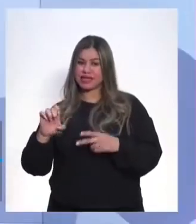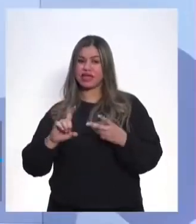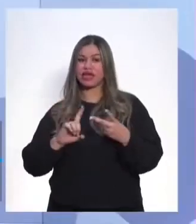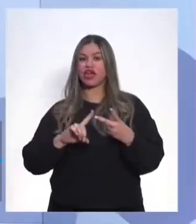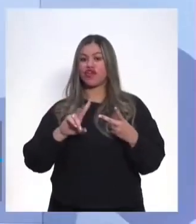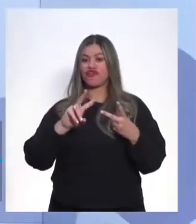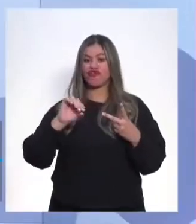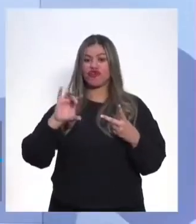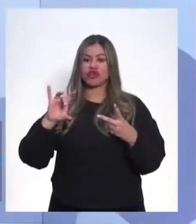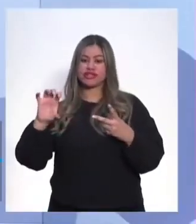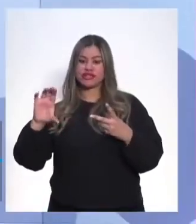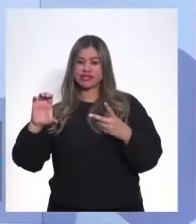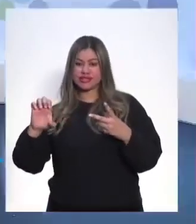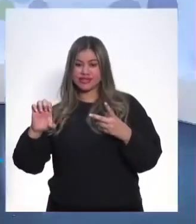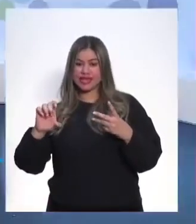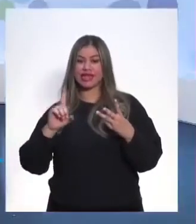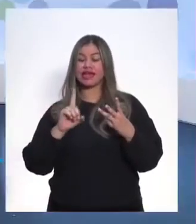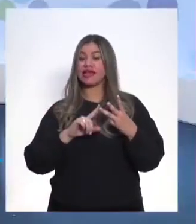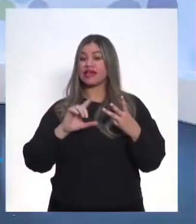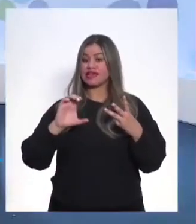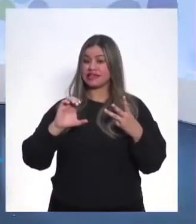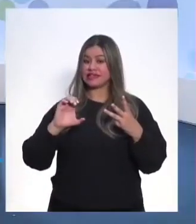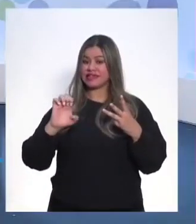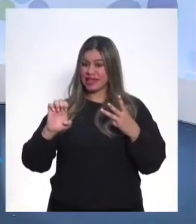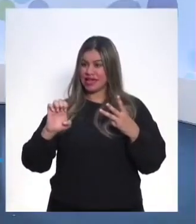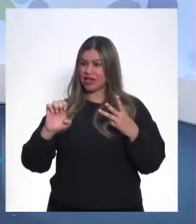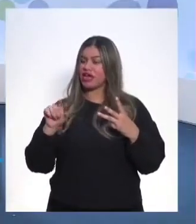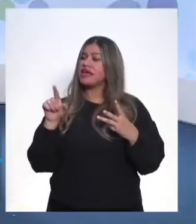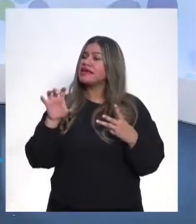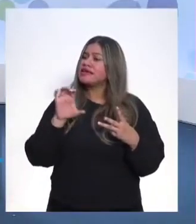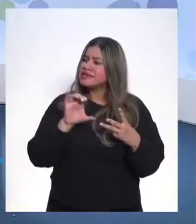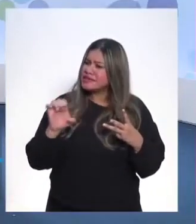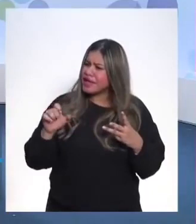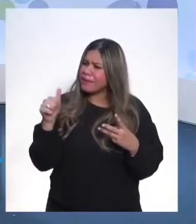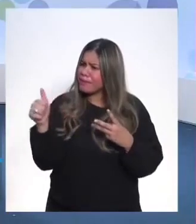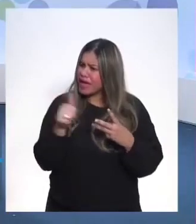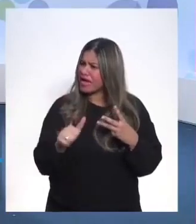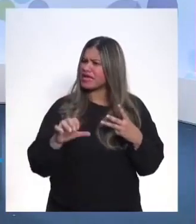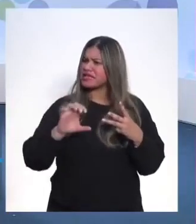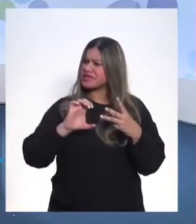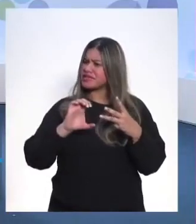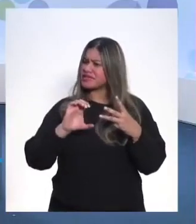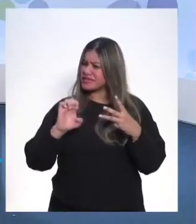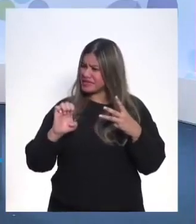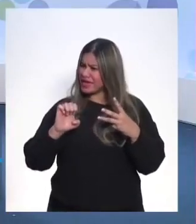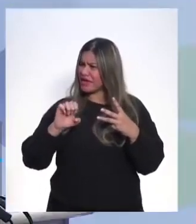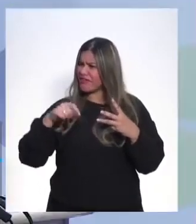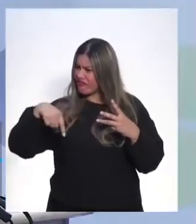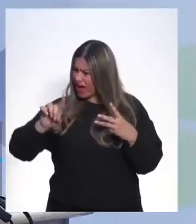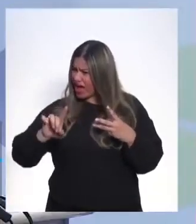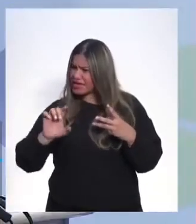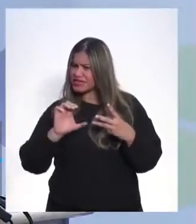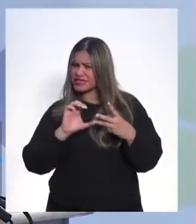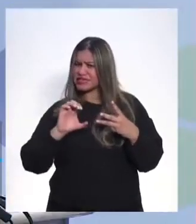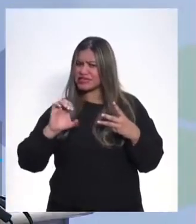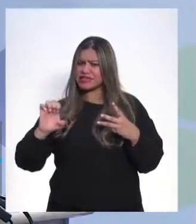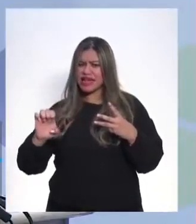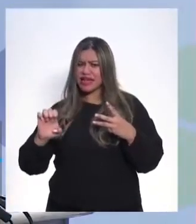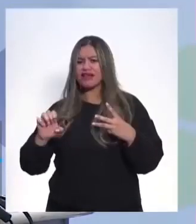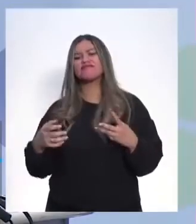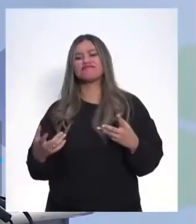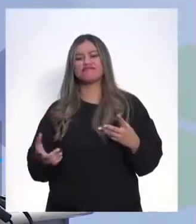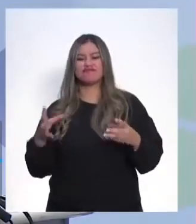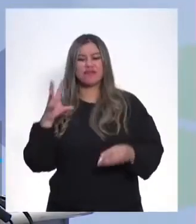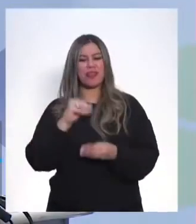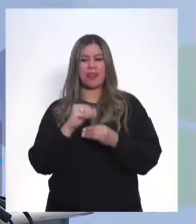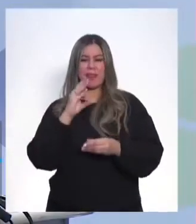muda, vai? né? Você vai para tal E lugar? daqui uns dias vai Você ser tá nem isso, bem? né? Já sei, daqui uns dias nem vai Eu nem ser. sei o Você que vai ser. Eu acho que vai vai? ser só a letra C. E